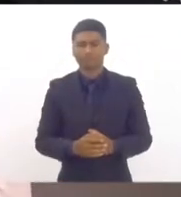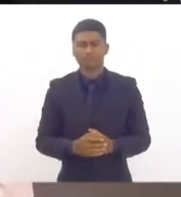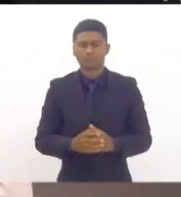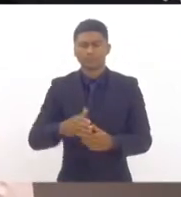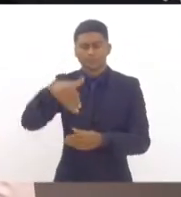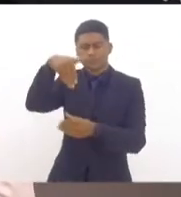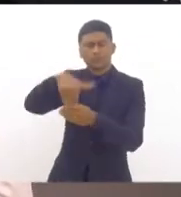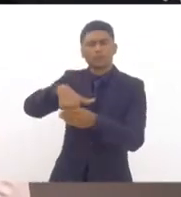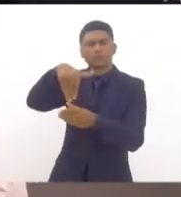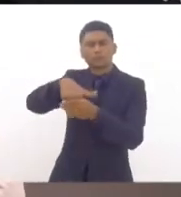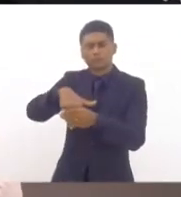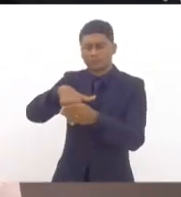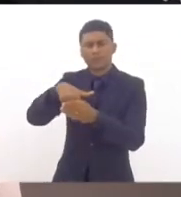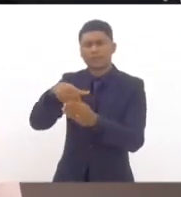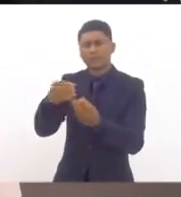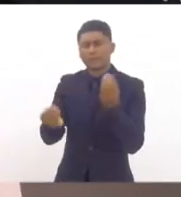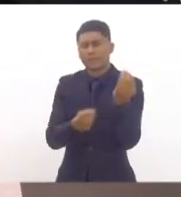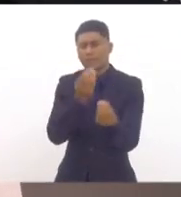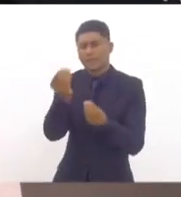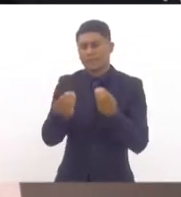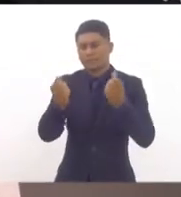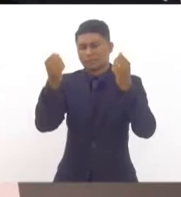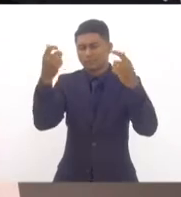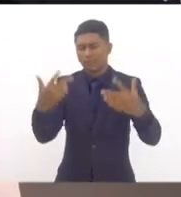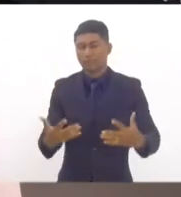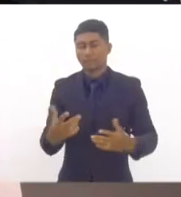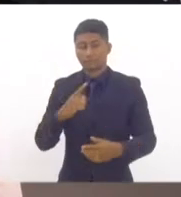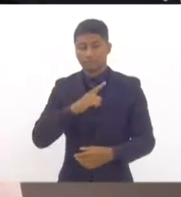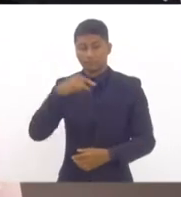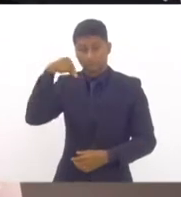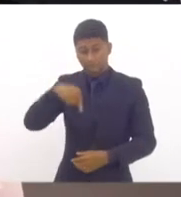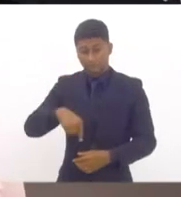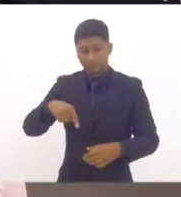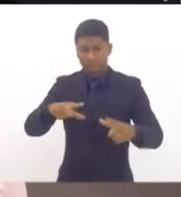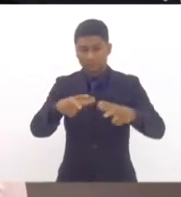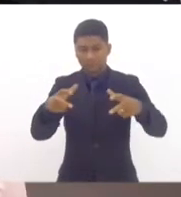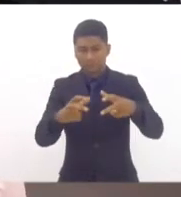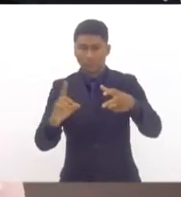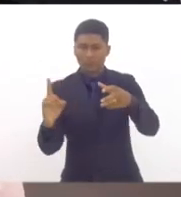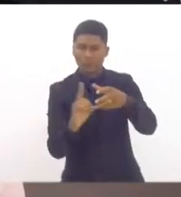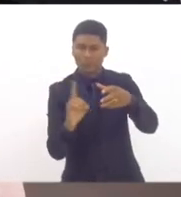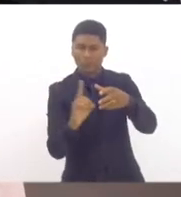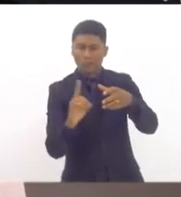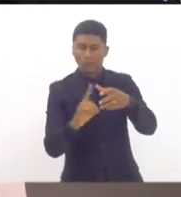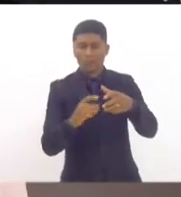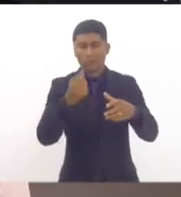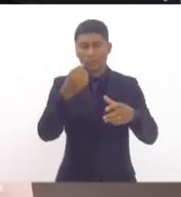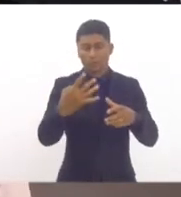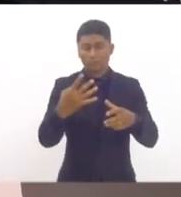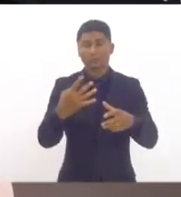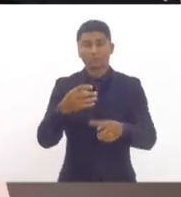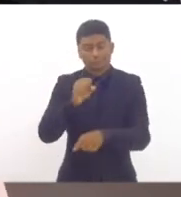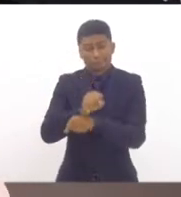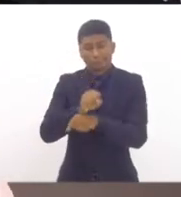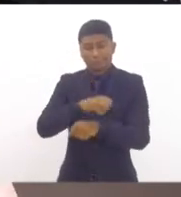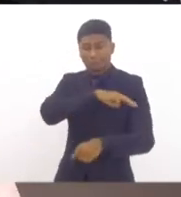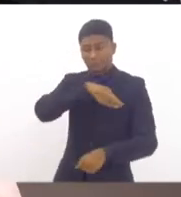eleição. Nós temos aqui, nesse momento, 14 membros do comitê, aguardando o Ministério Público chegar, teremos